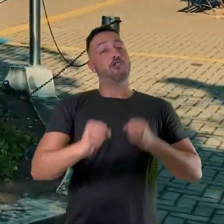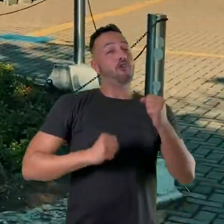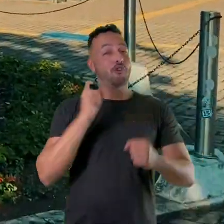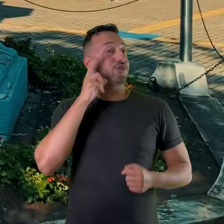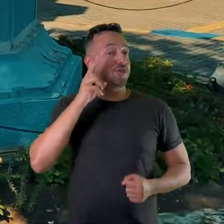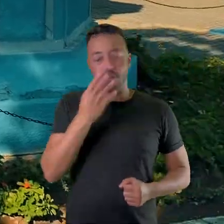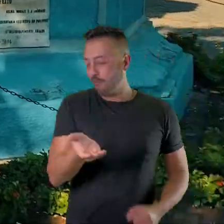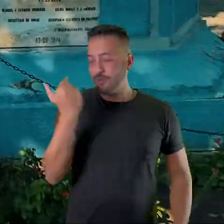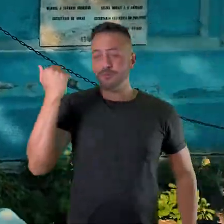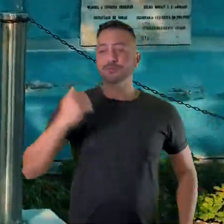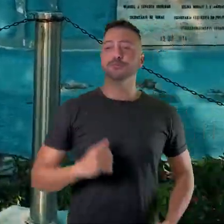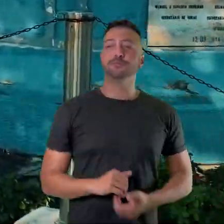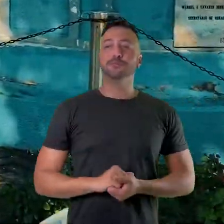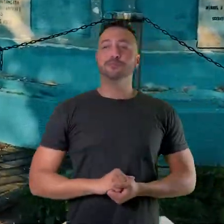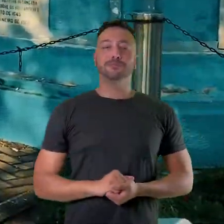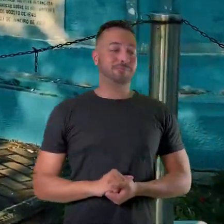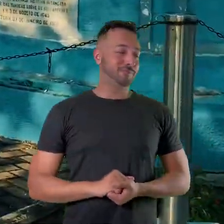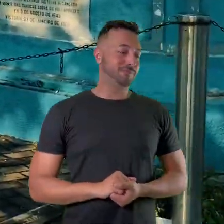história, vamos lá!